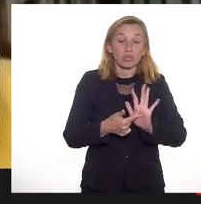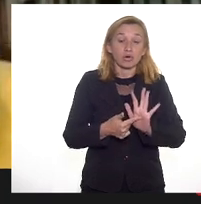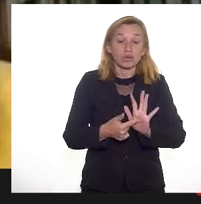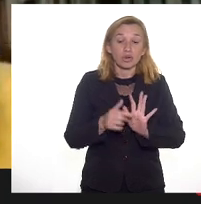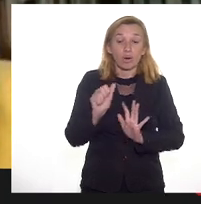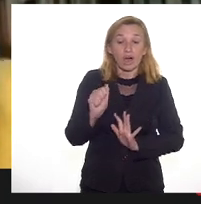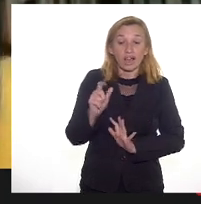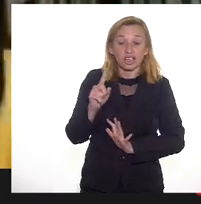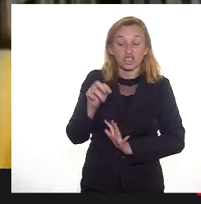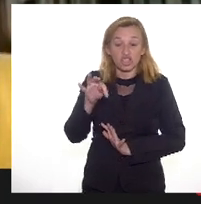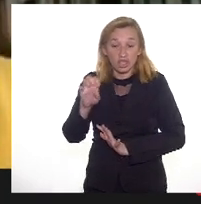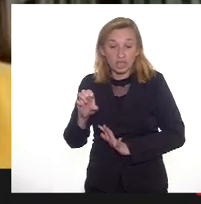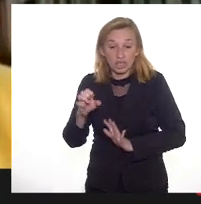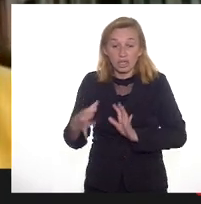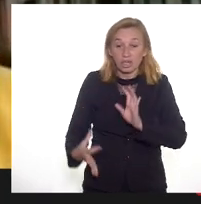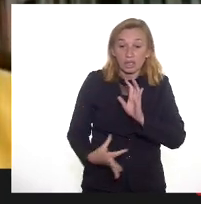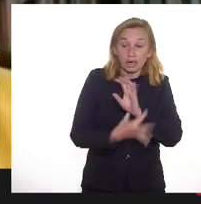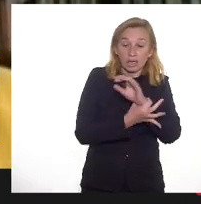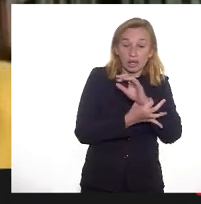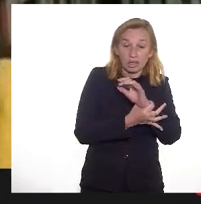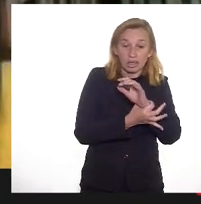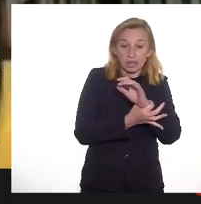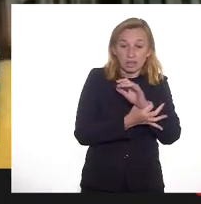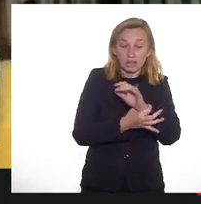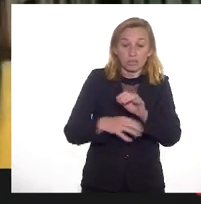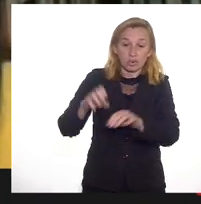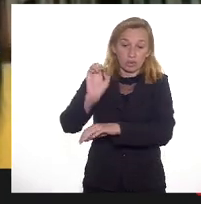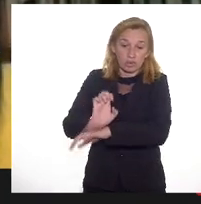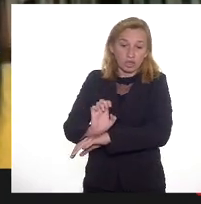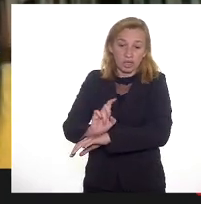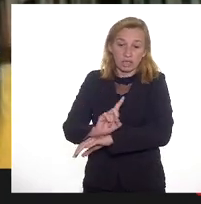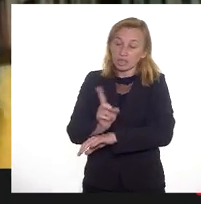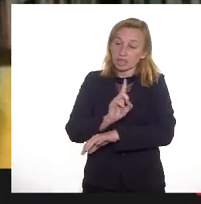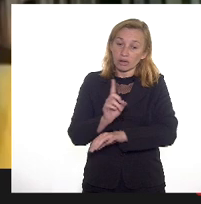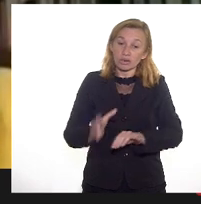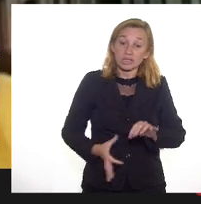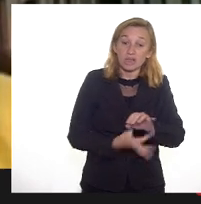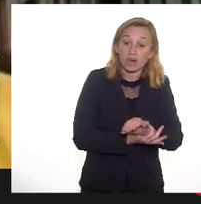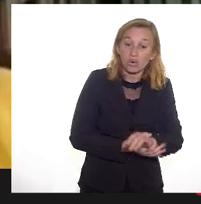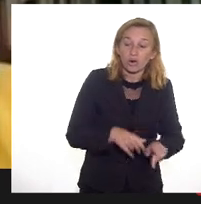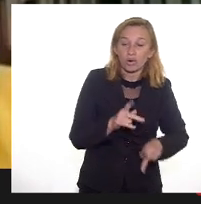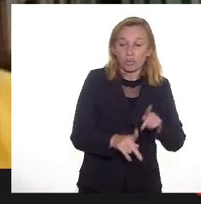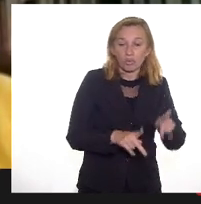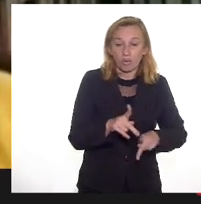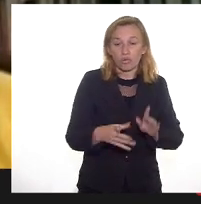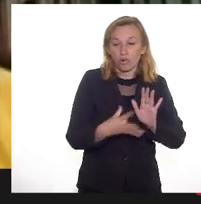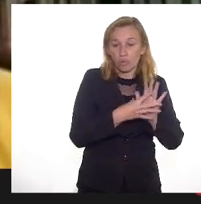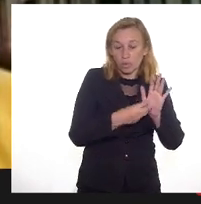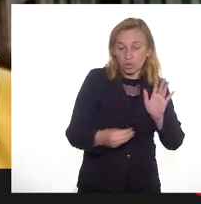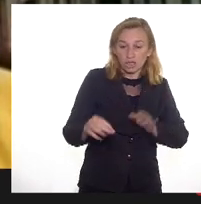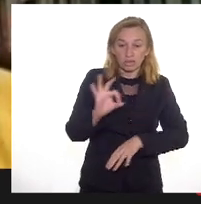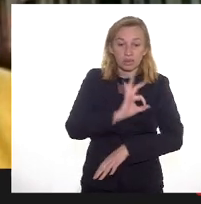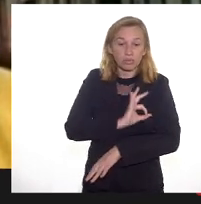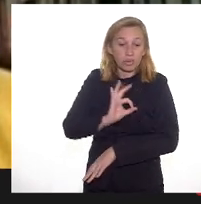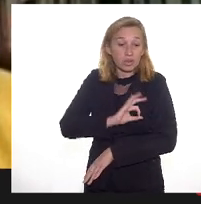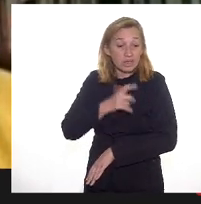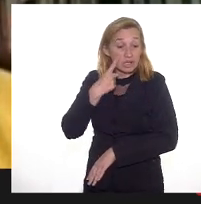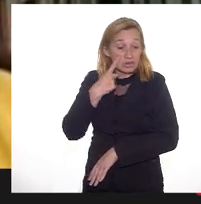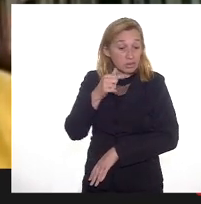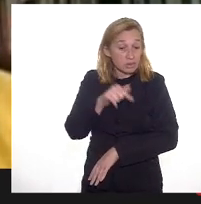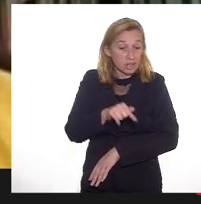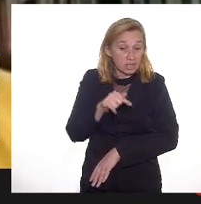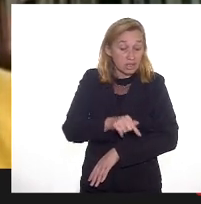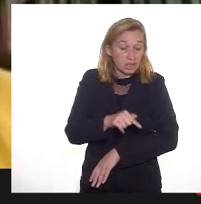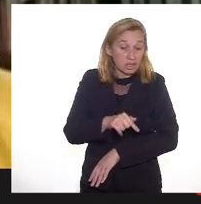agente protetora do Estado e não a população. Então, o modelo de polícia que se estabelece aqui